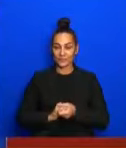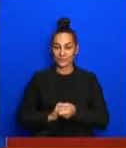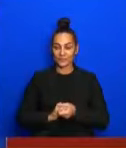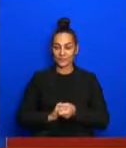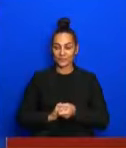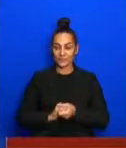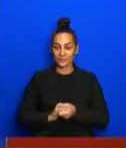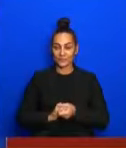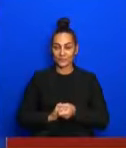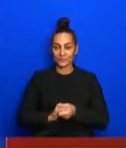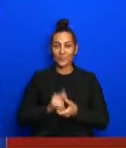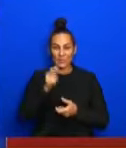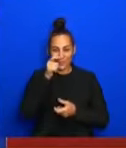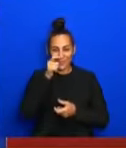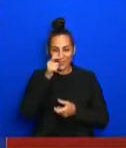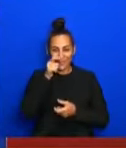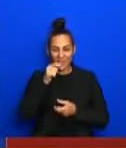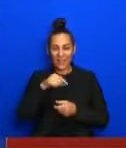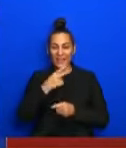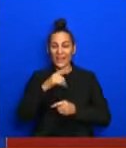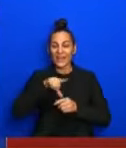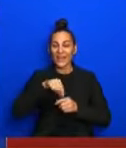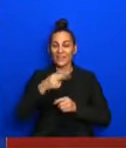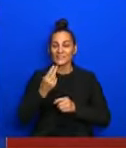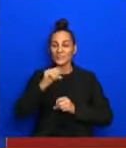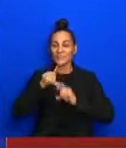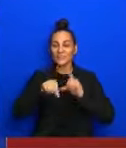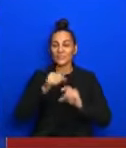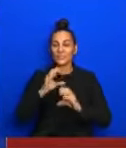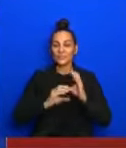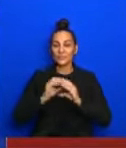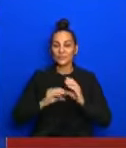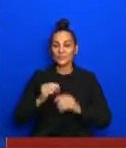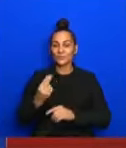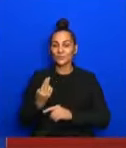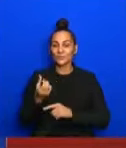22. Vamos confirmar as 20 dezenas sorteadas no concurso